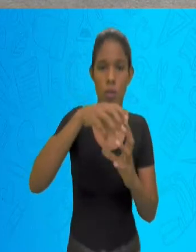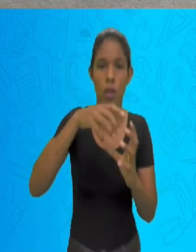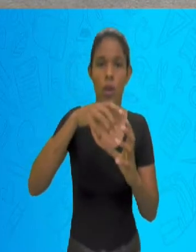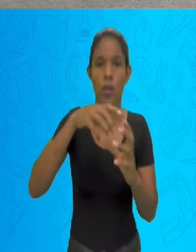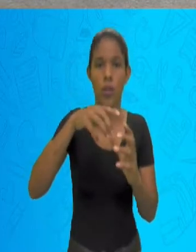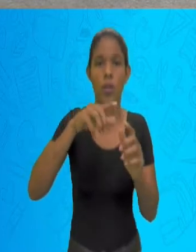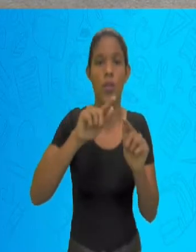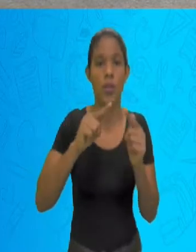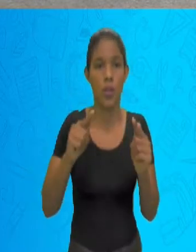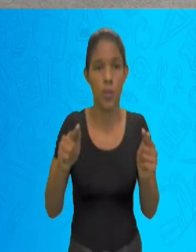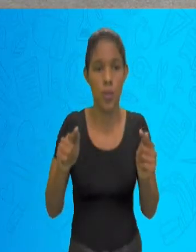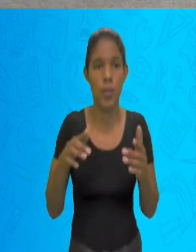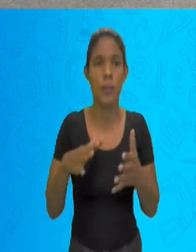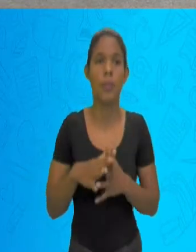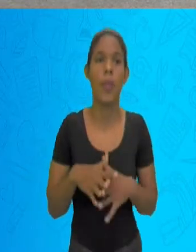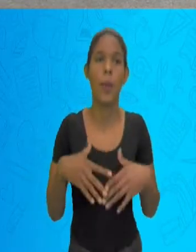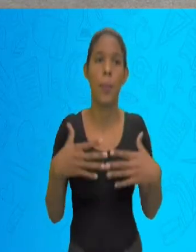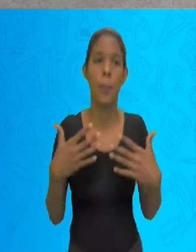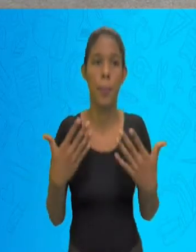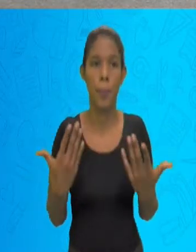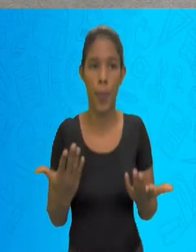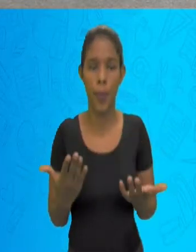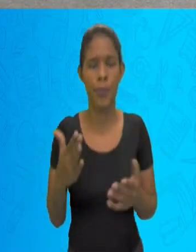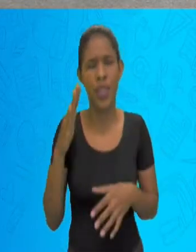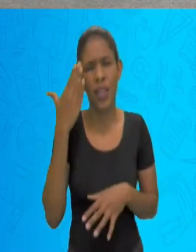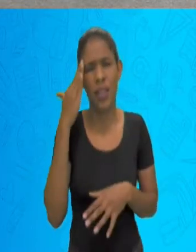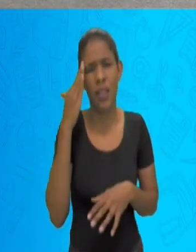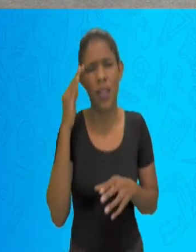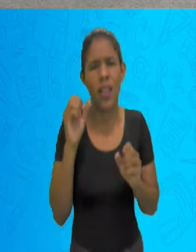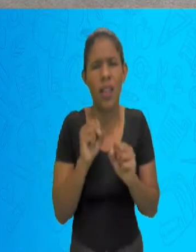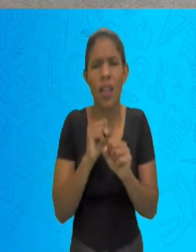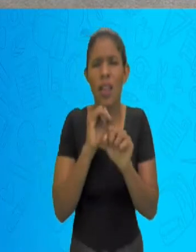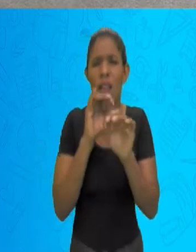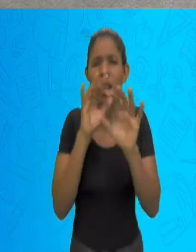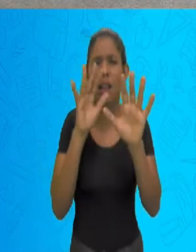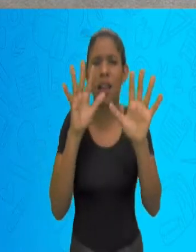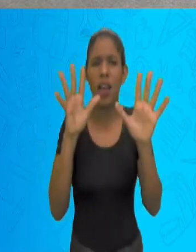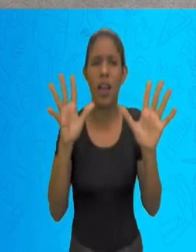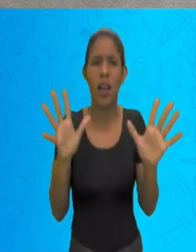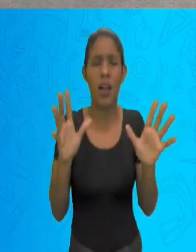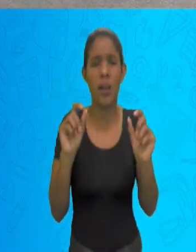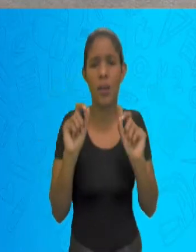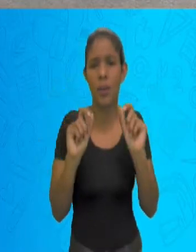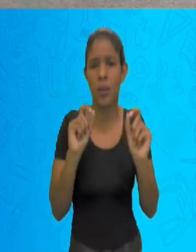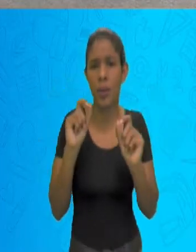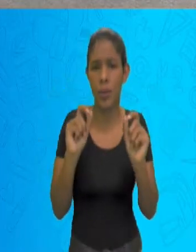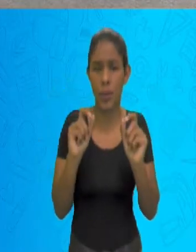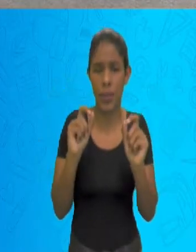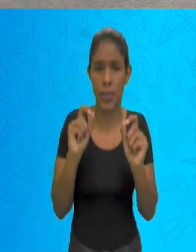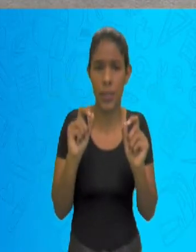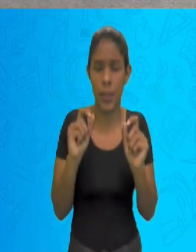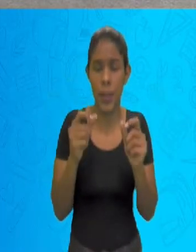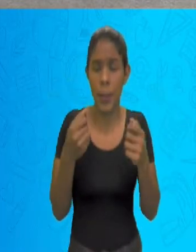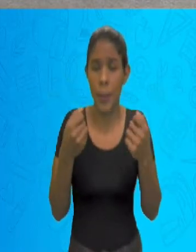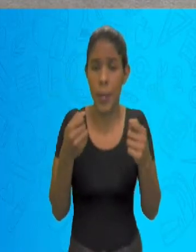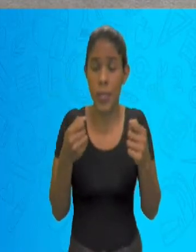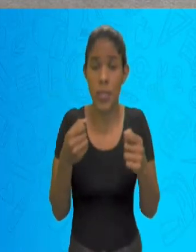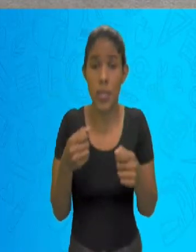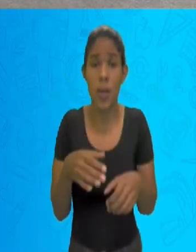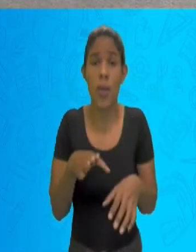geométrico. Para nós entendermos bem cada figura, é importante nós conhecermos ainda